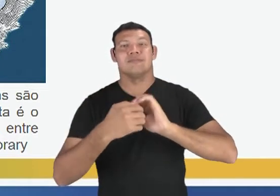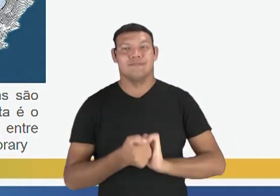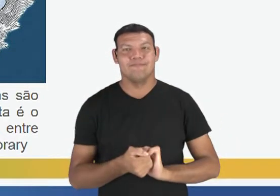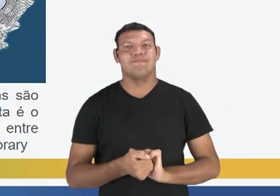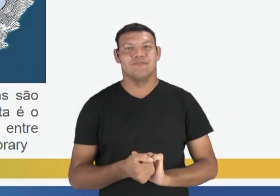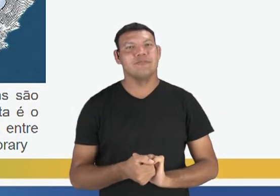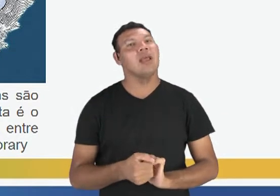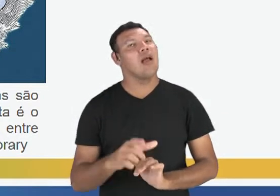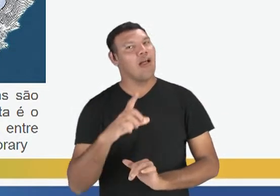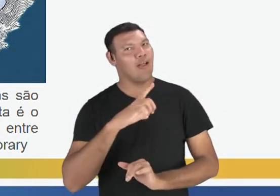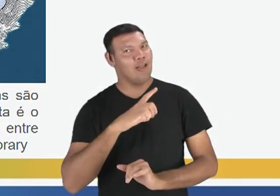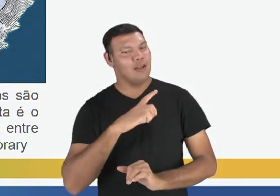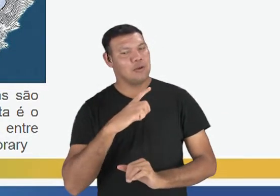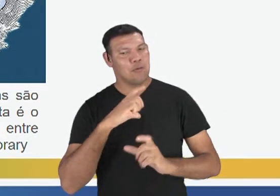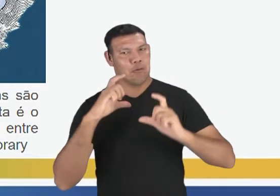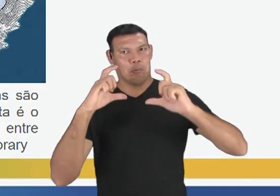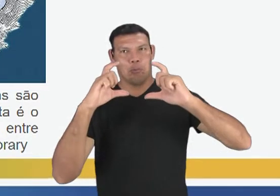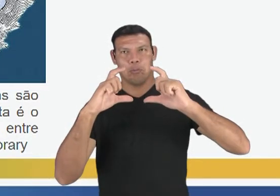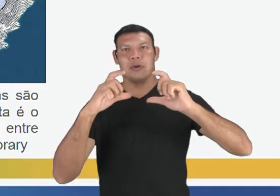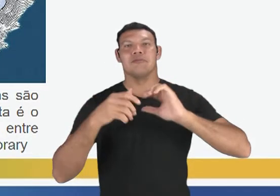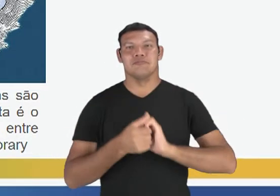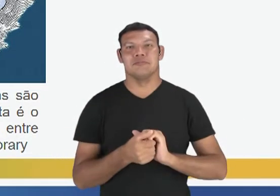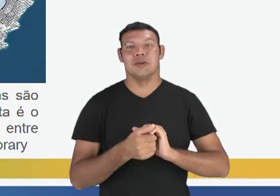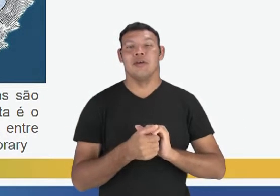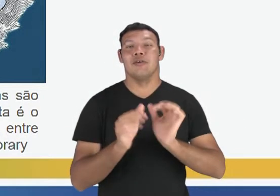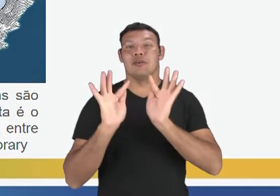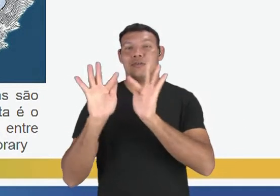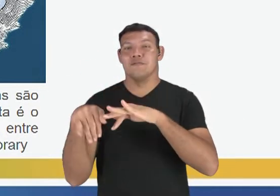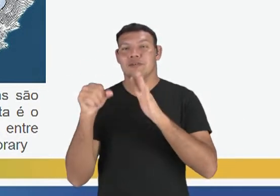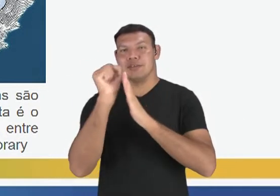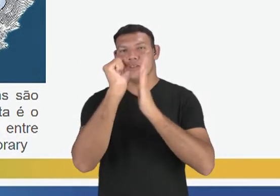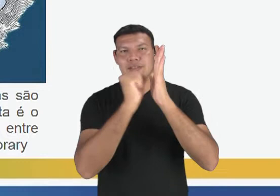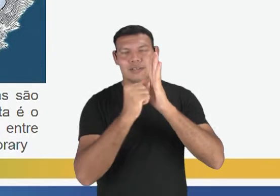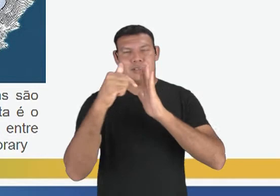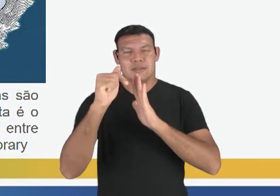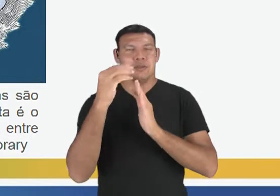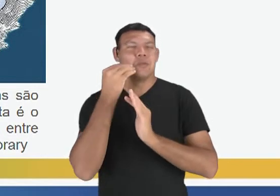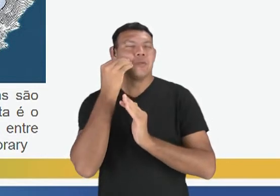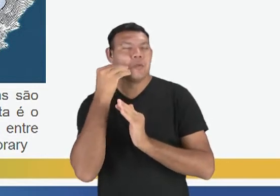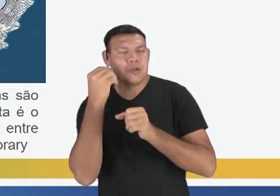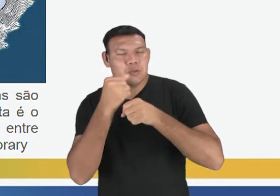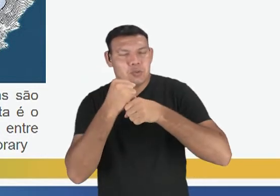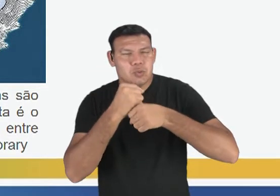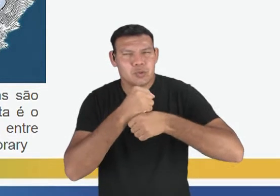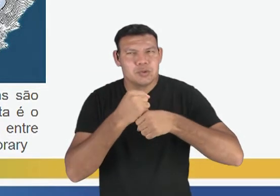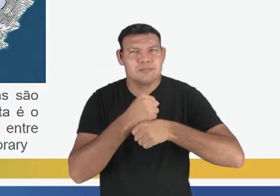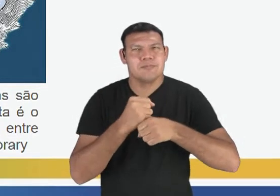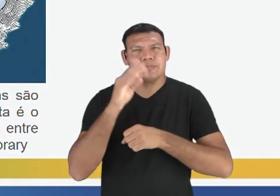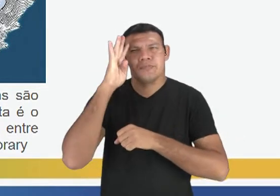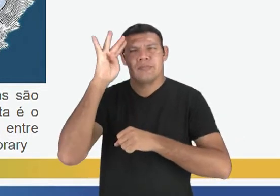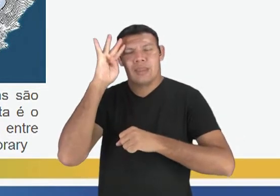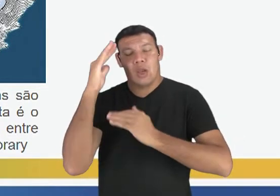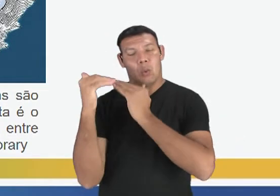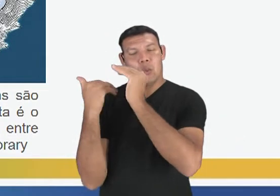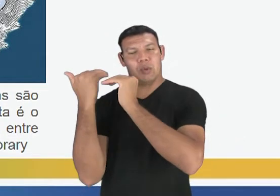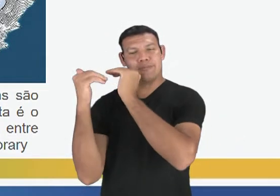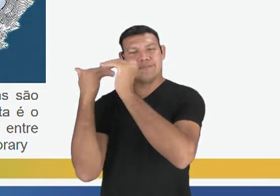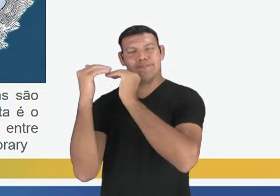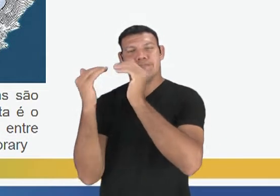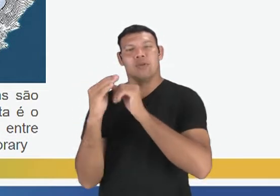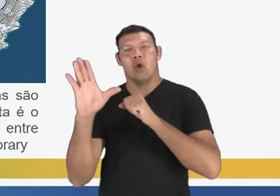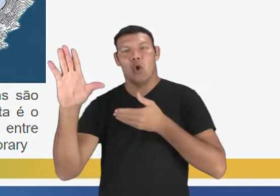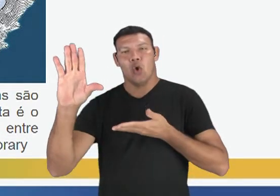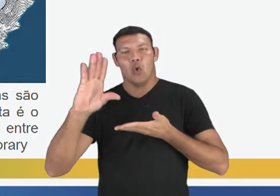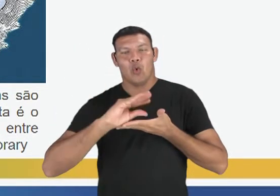conhecidos são esféricos. Então, no final do século VII, após anos de experimentos, medições, teorias e avanços, o acúmulo